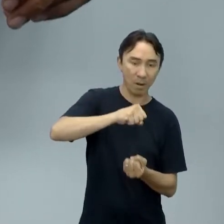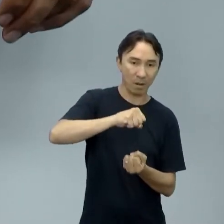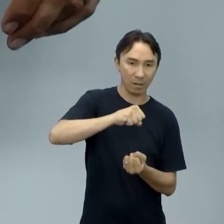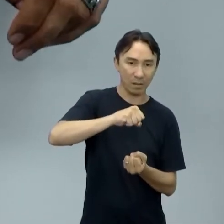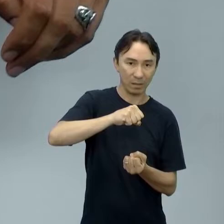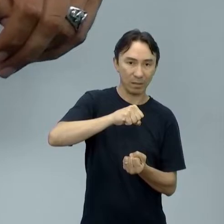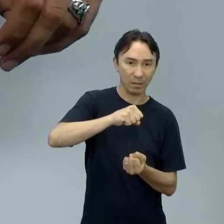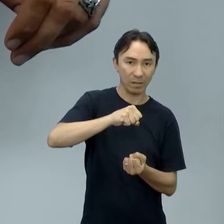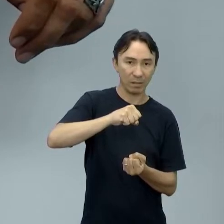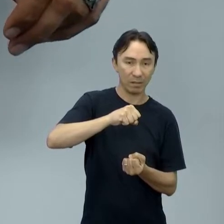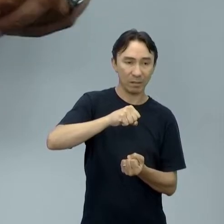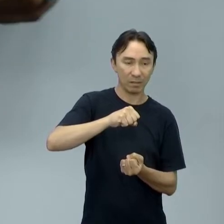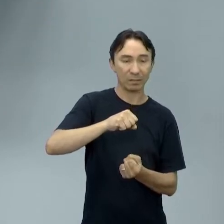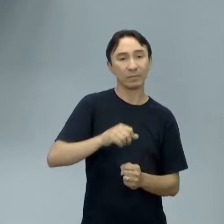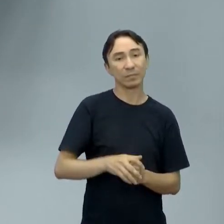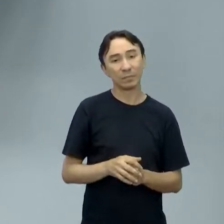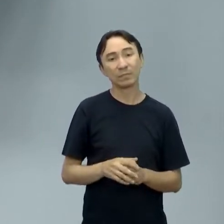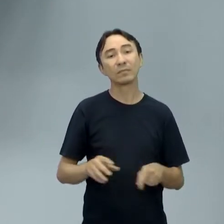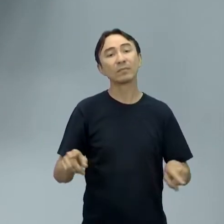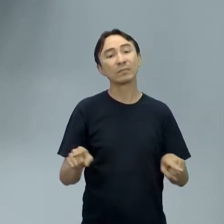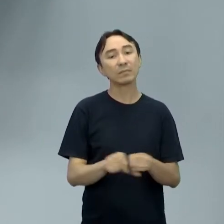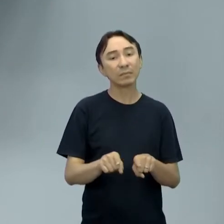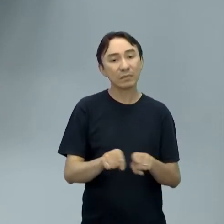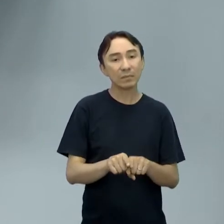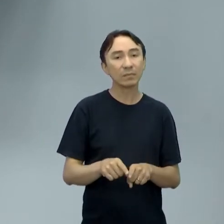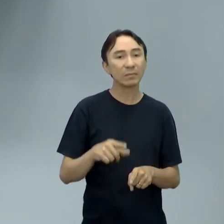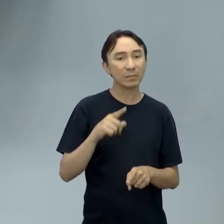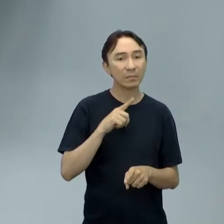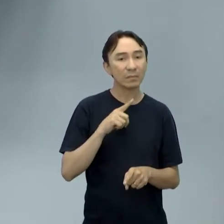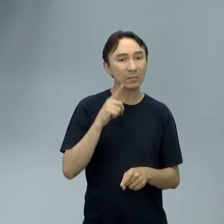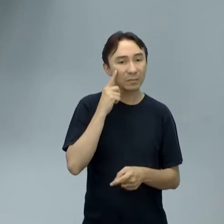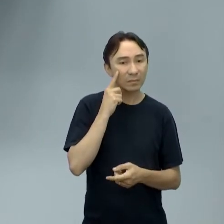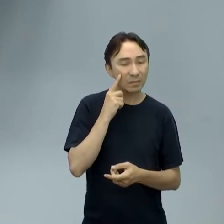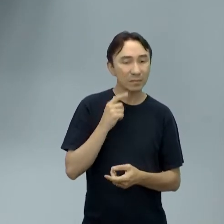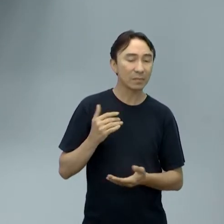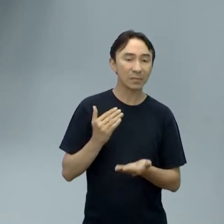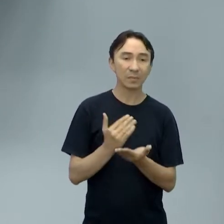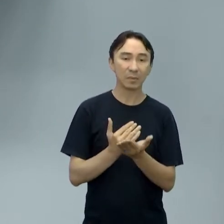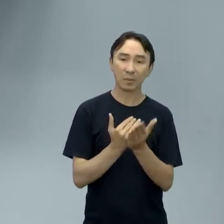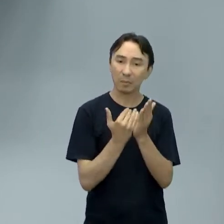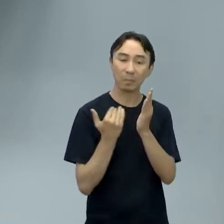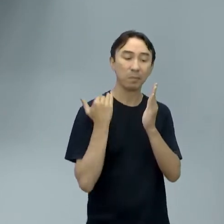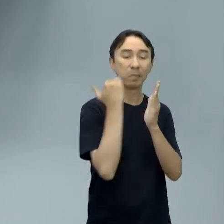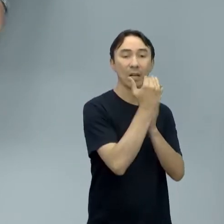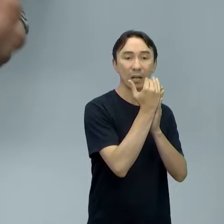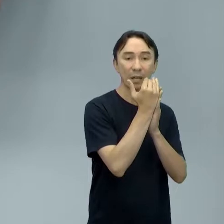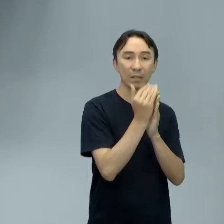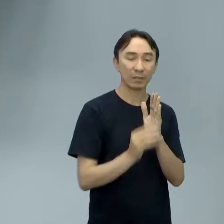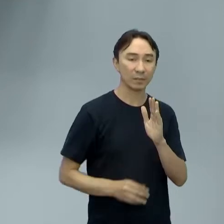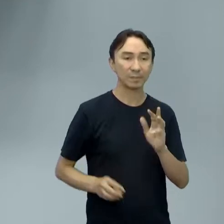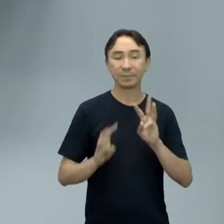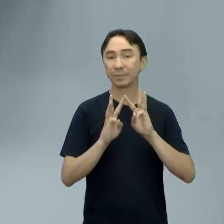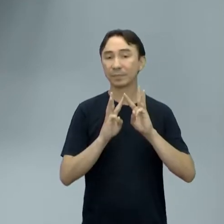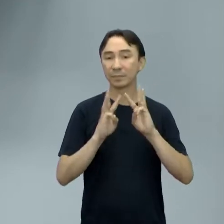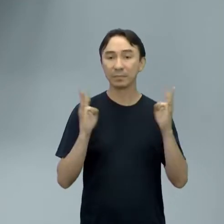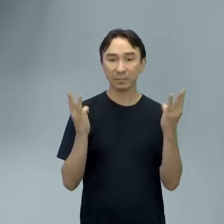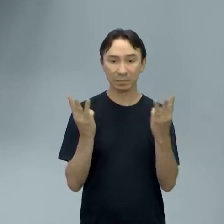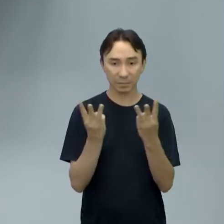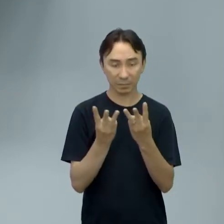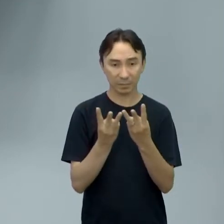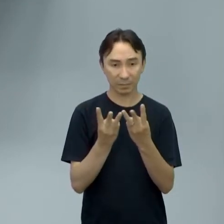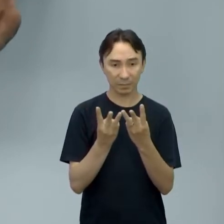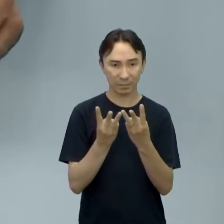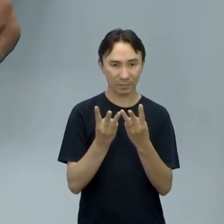zero. E aí, eu venho aqui e adiciono uma massa, né, com um determinado peso. Você tem uma caixinha